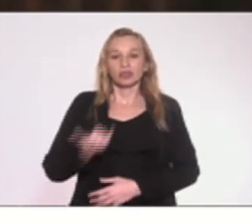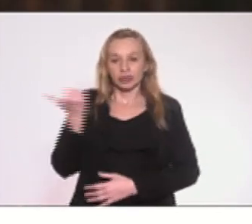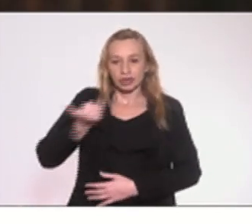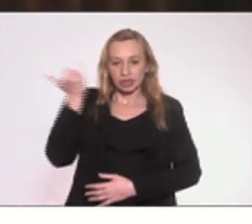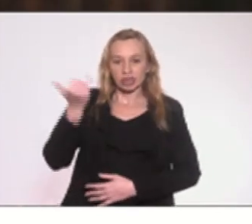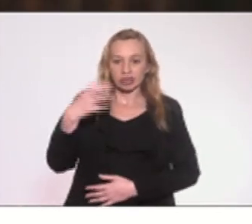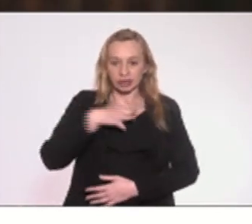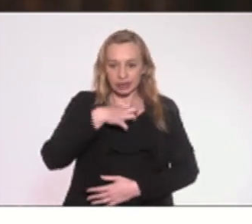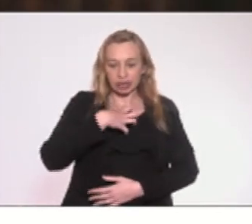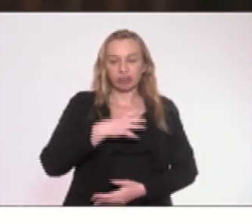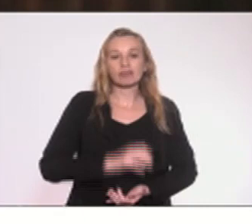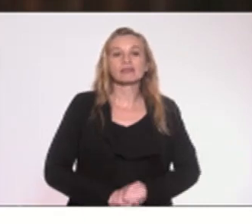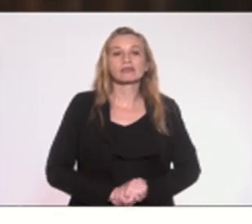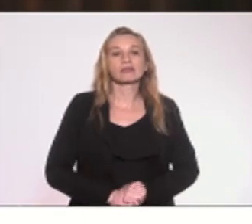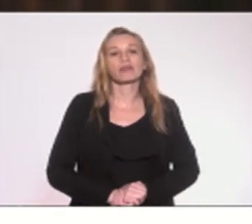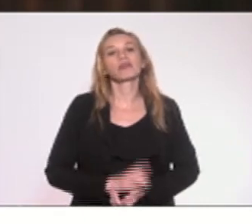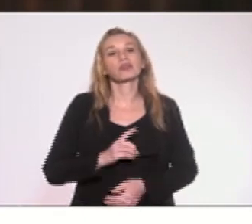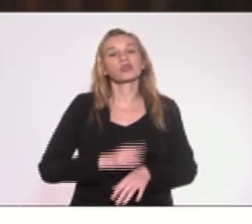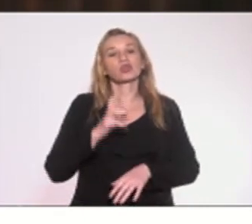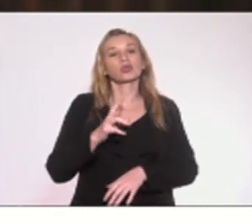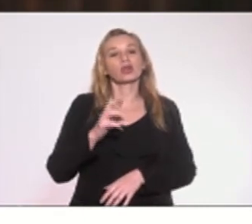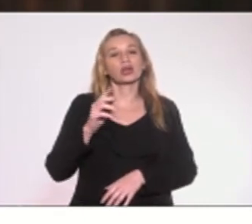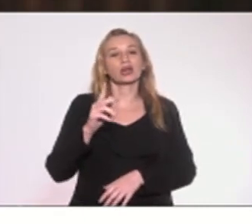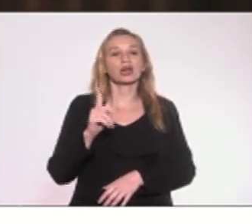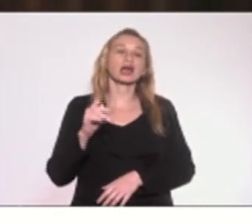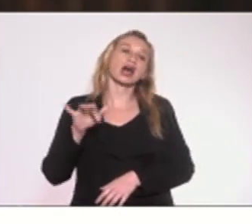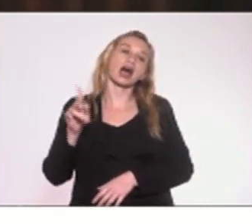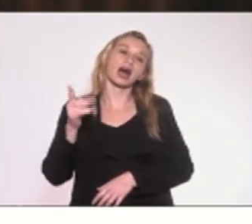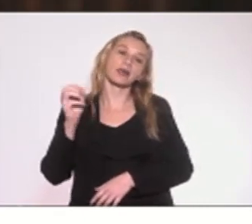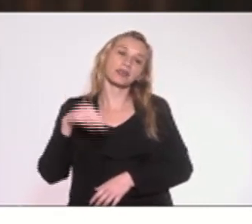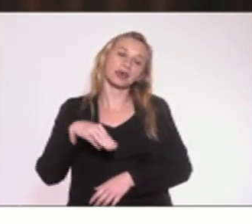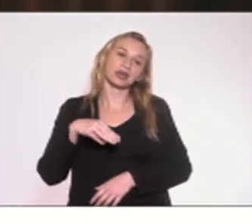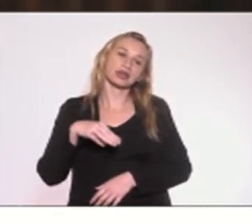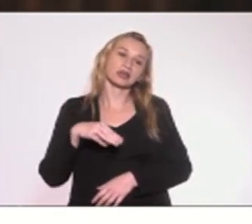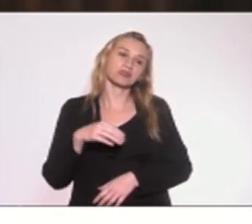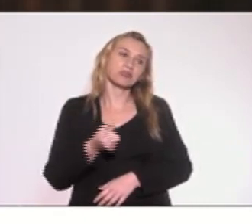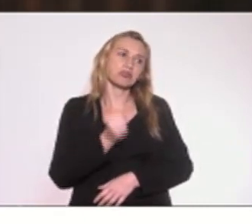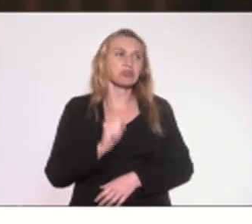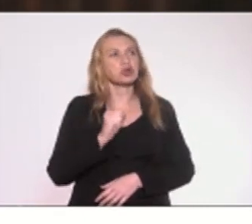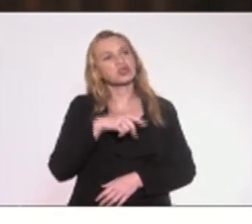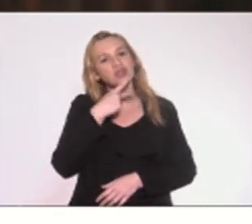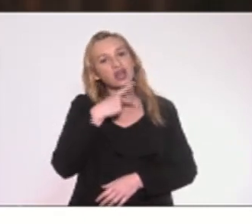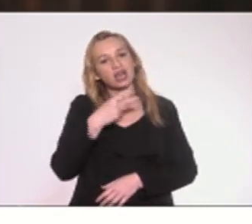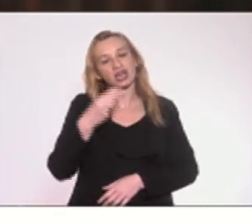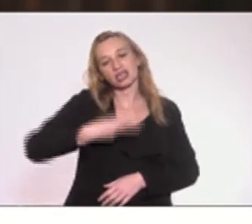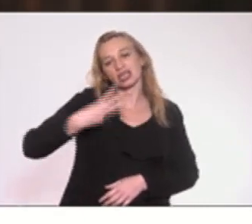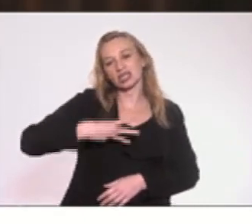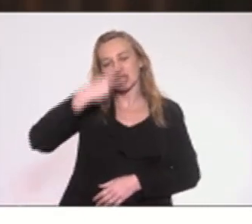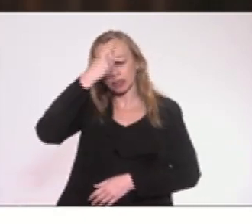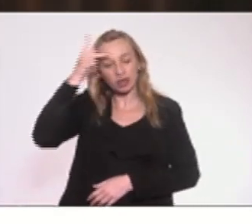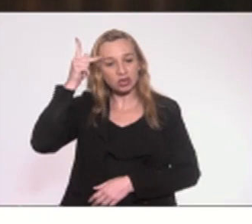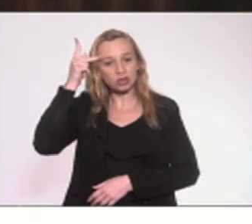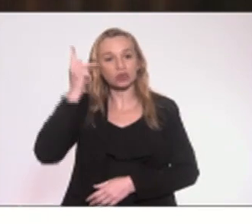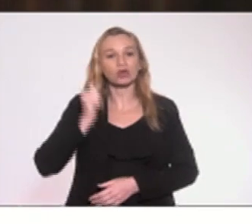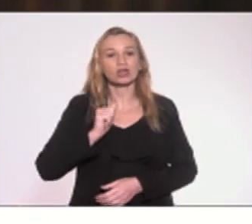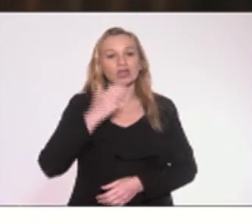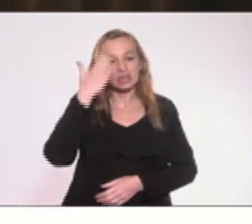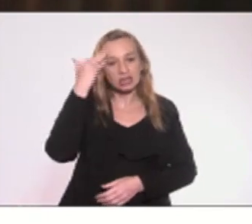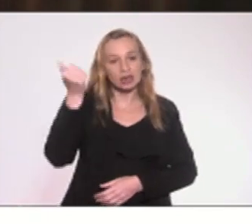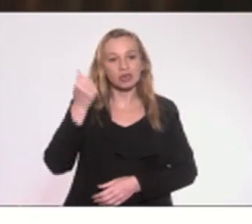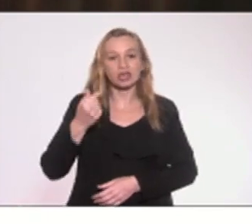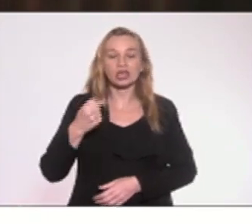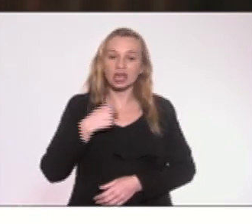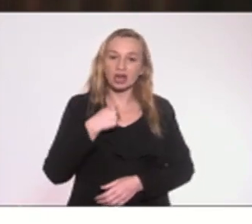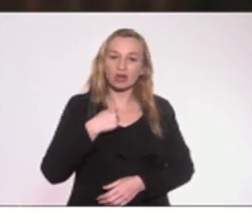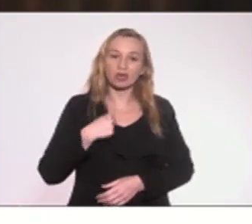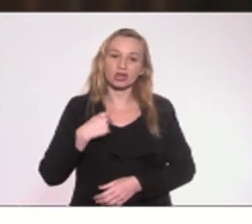nesse sentido. Doutora Carmen, o que eu posso dizer da doutora Carmen? Eu posso dizer que ela foi a 3ª pessoa que soube que eu iria